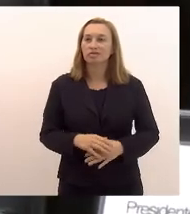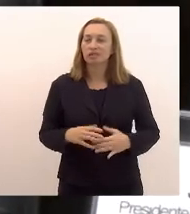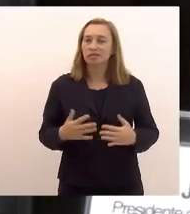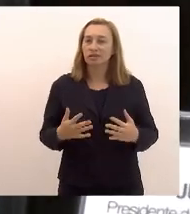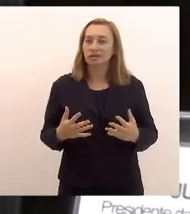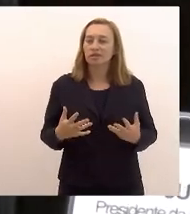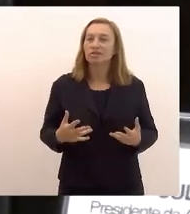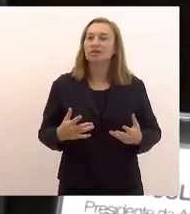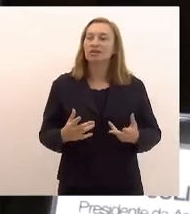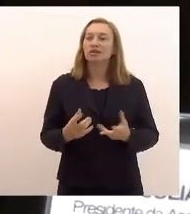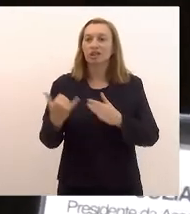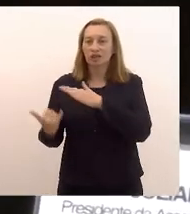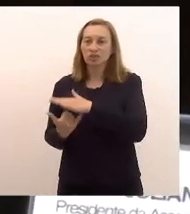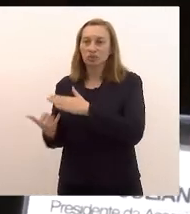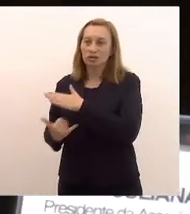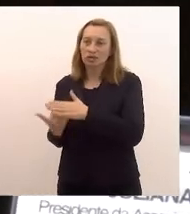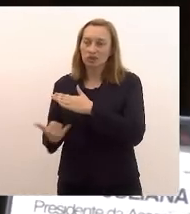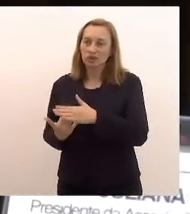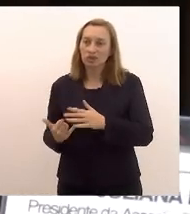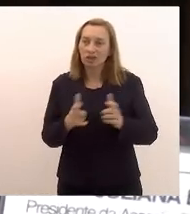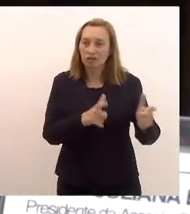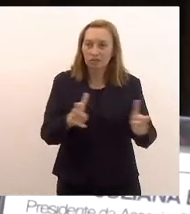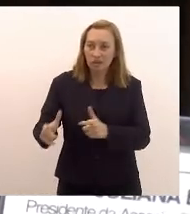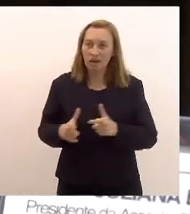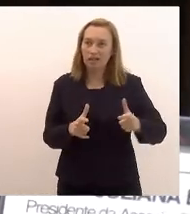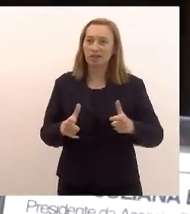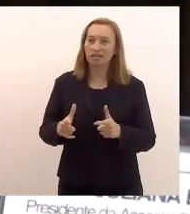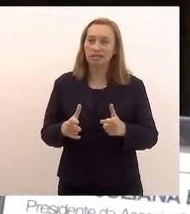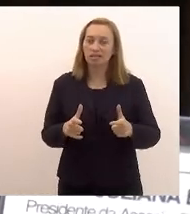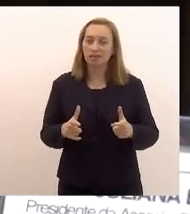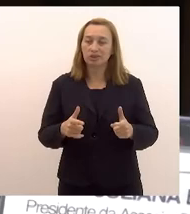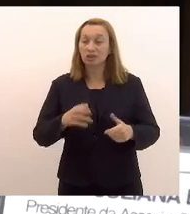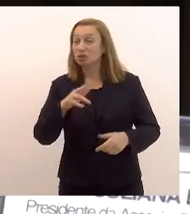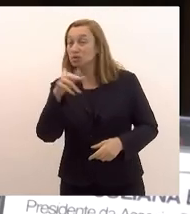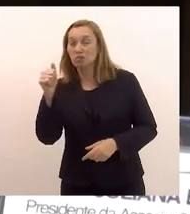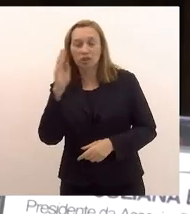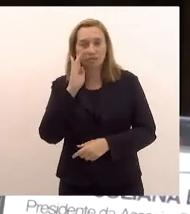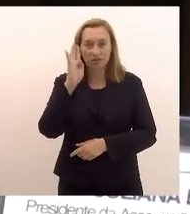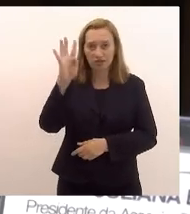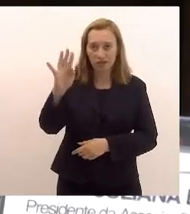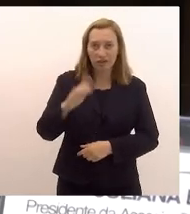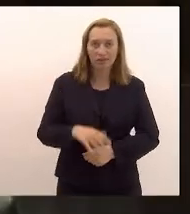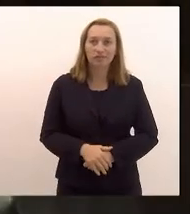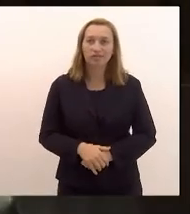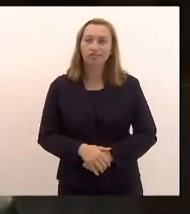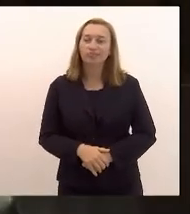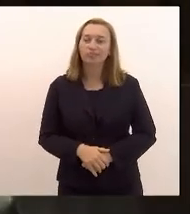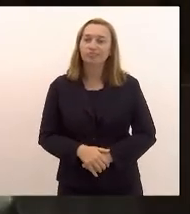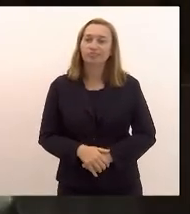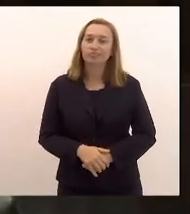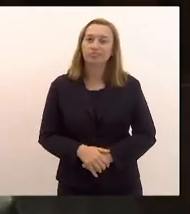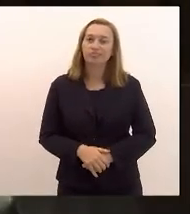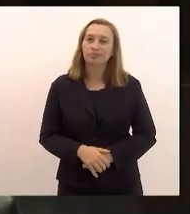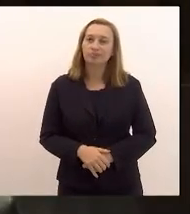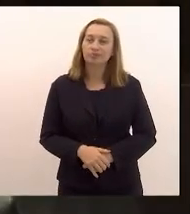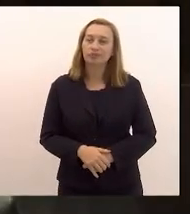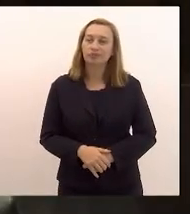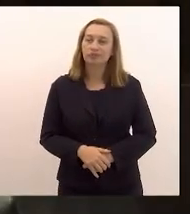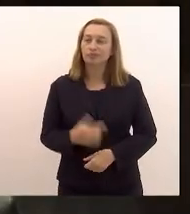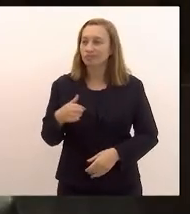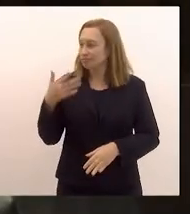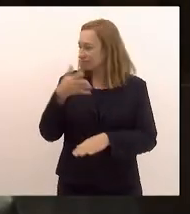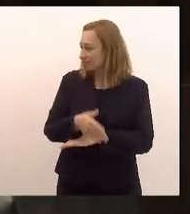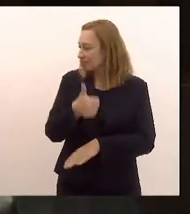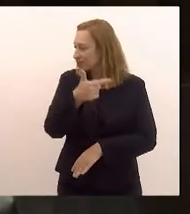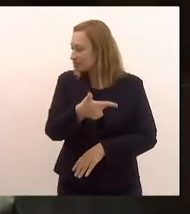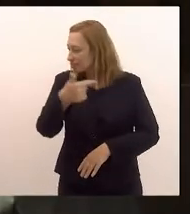Pública levando a instituição a locais absolutamente inimagináveis é eu onde eu